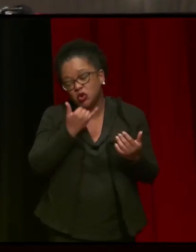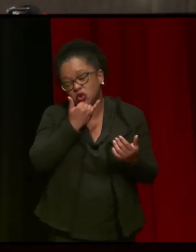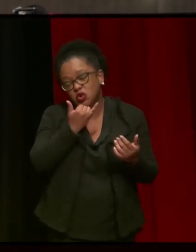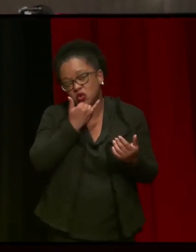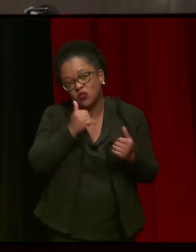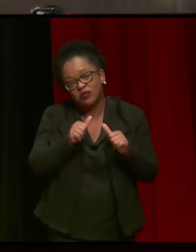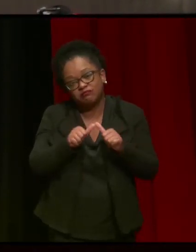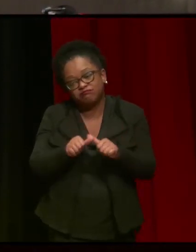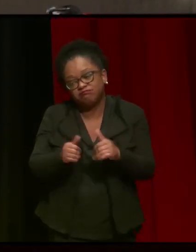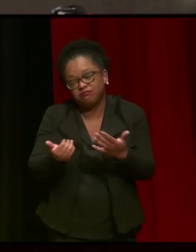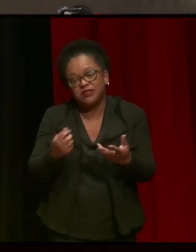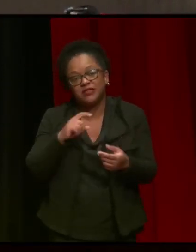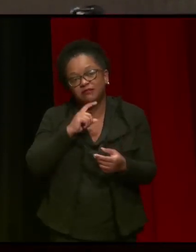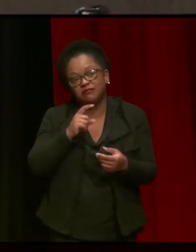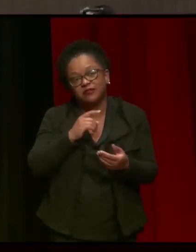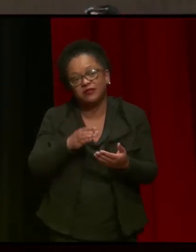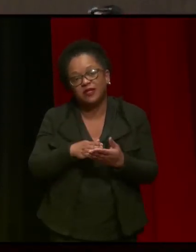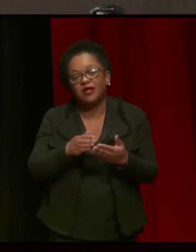Só da praia.